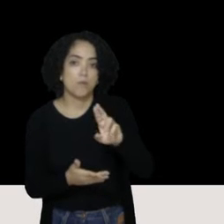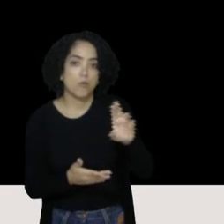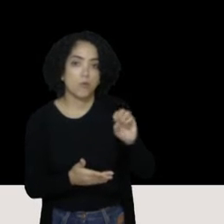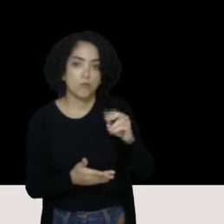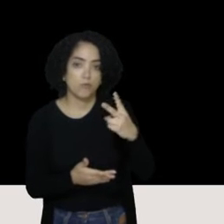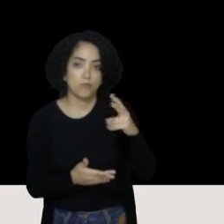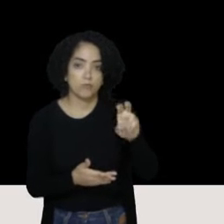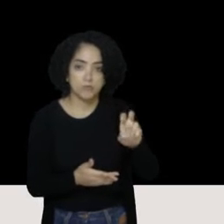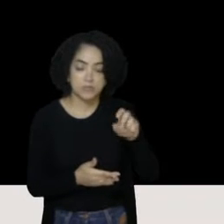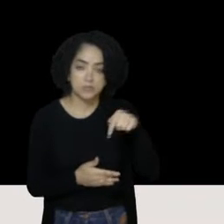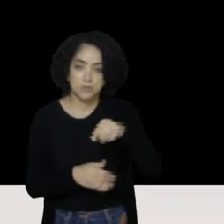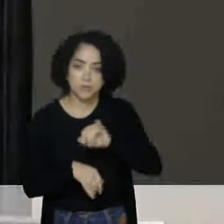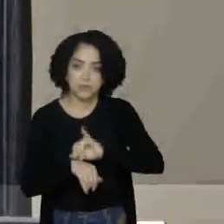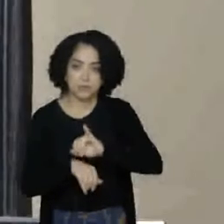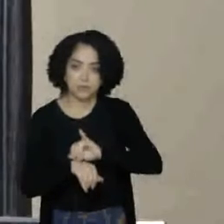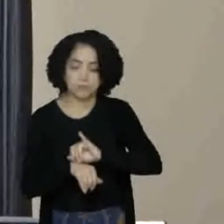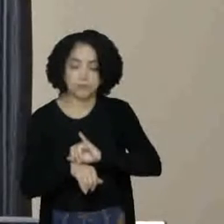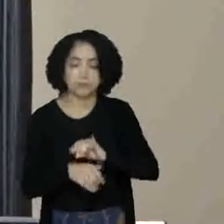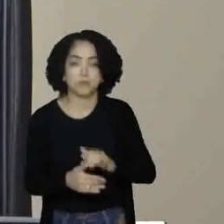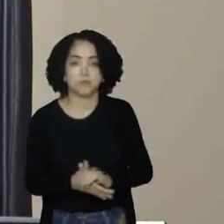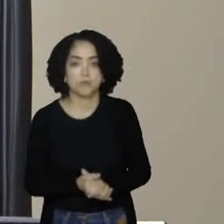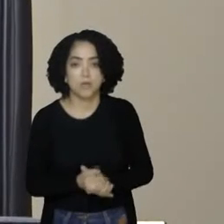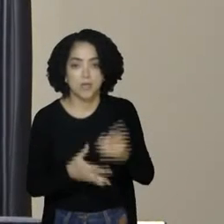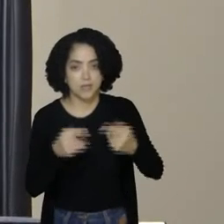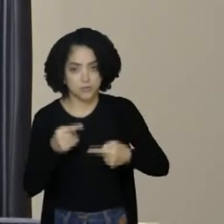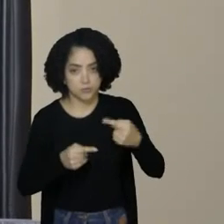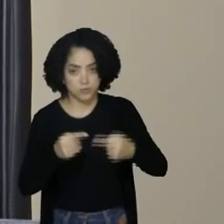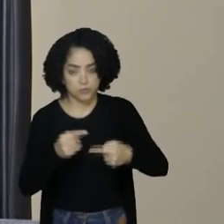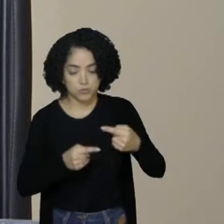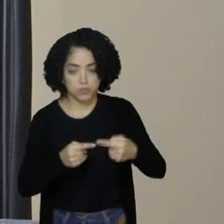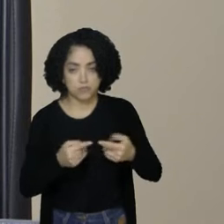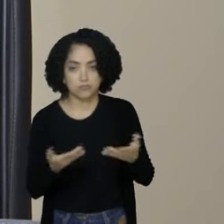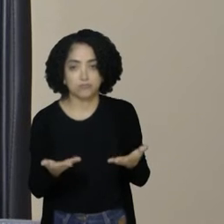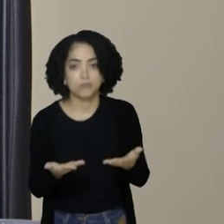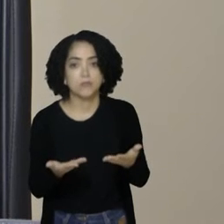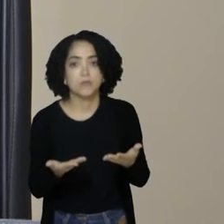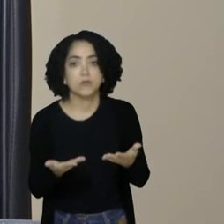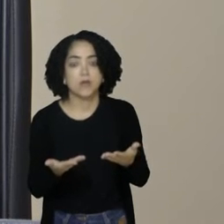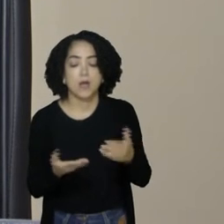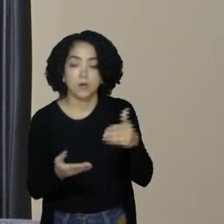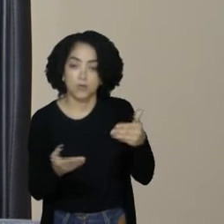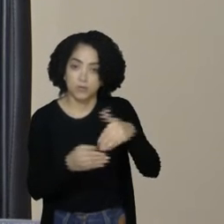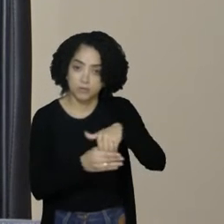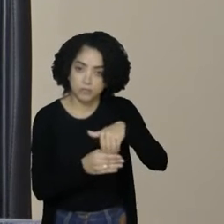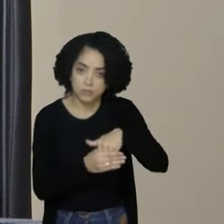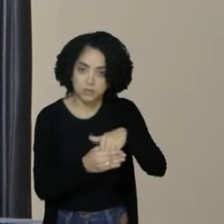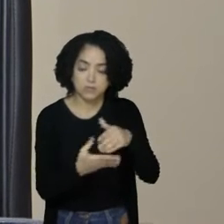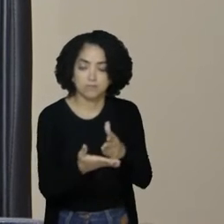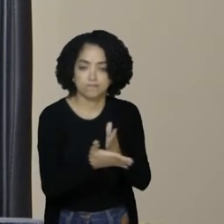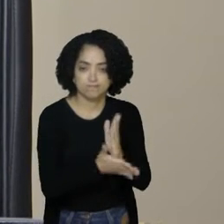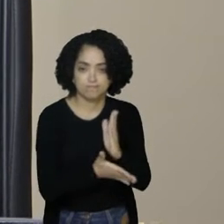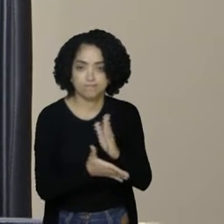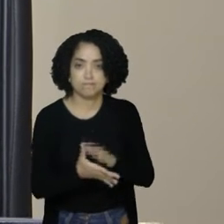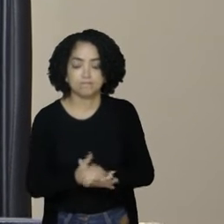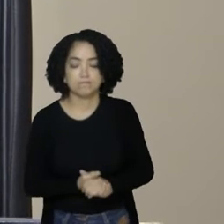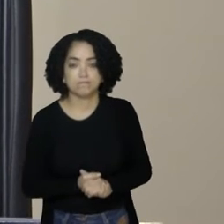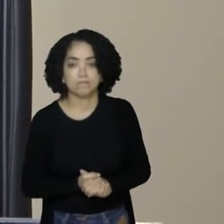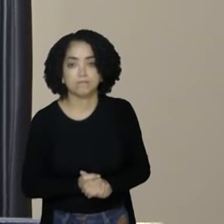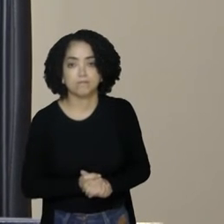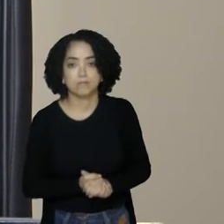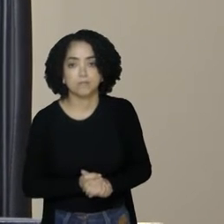25 na capital. Em discussão, não havendo quem queira discutir, em votação, aprovado.